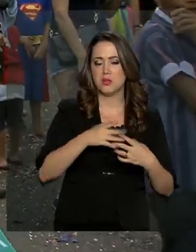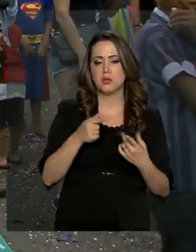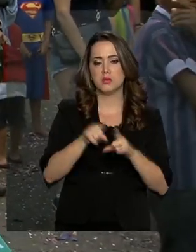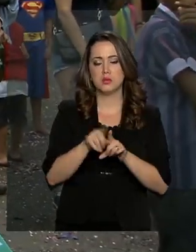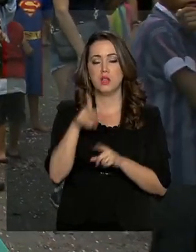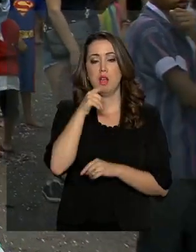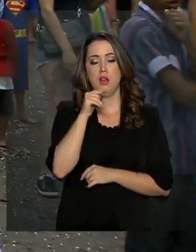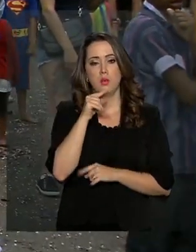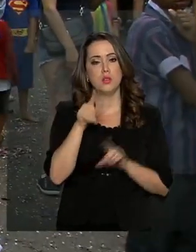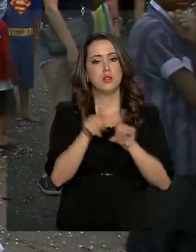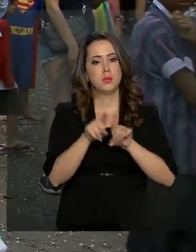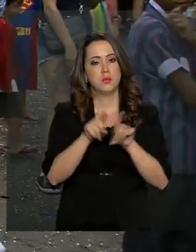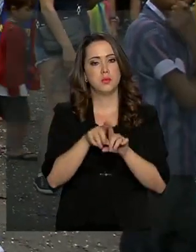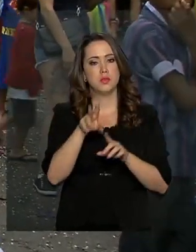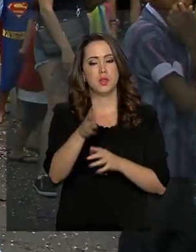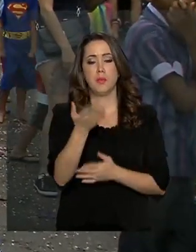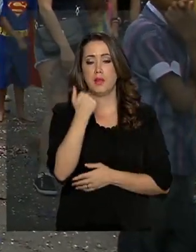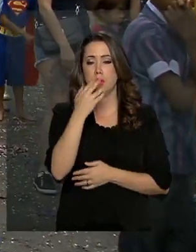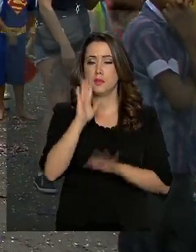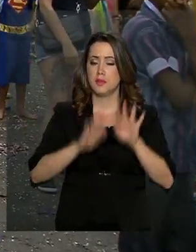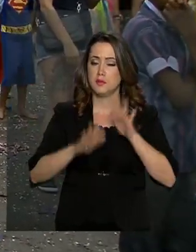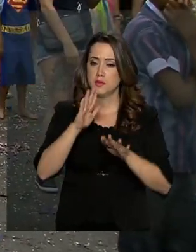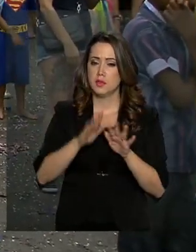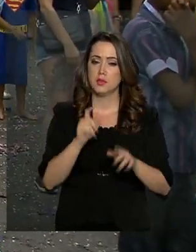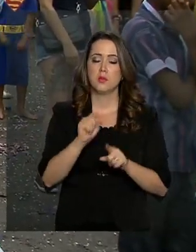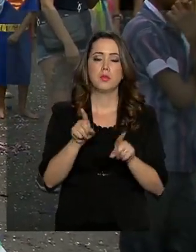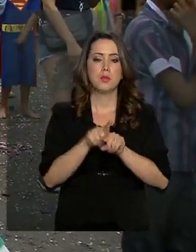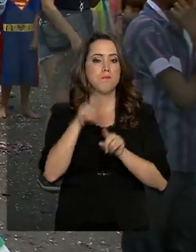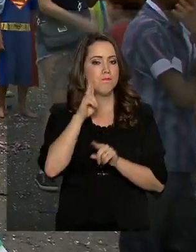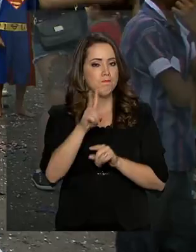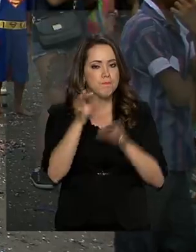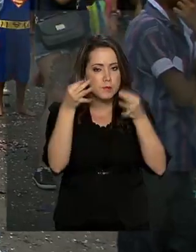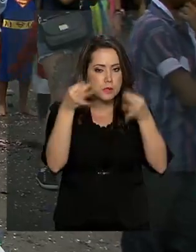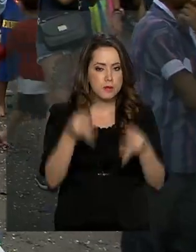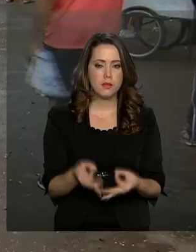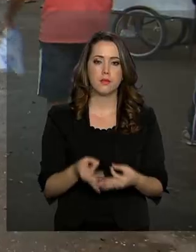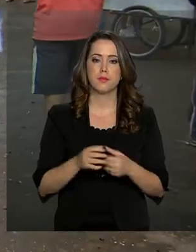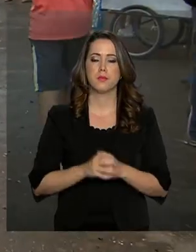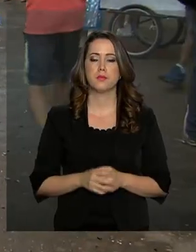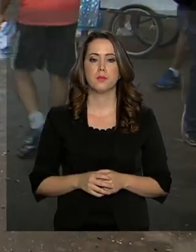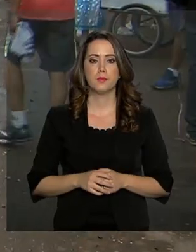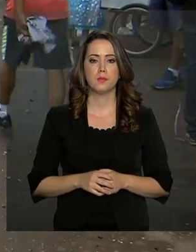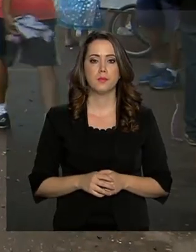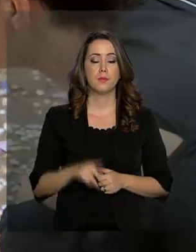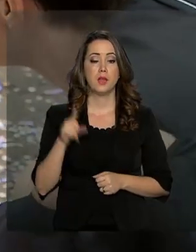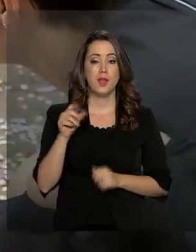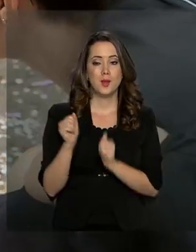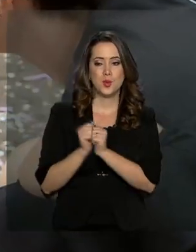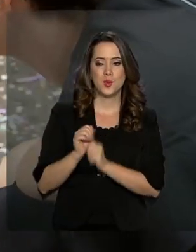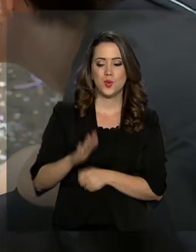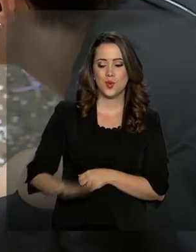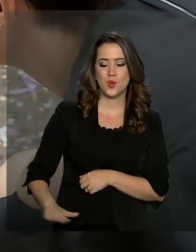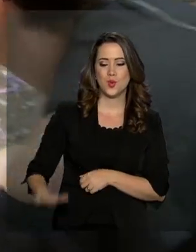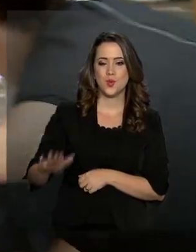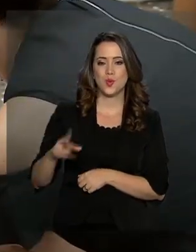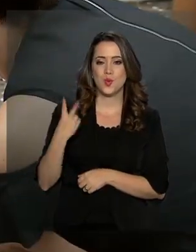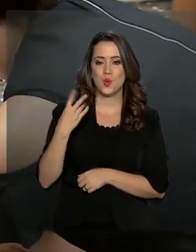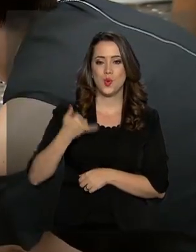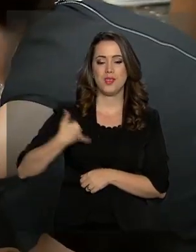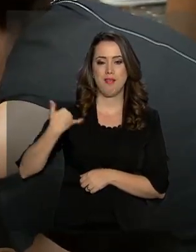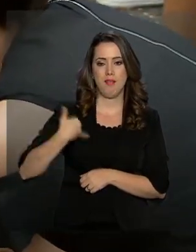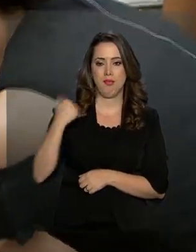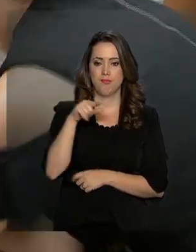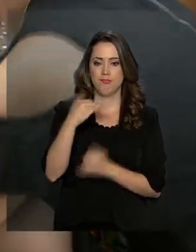Exatamente, a água, a comida, dependendo do que for também, para ver se está bem embaladinho. Rainel trouxe a pequena Helena, de 2 aninhos,